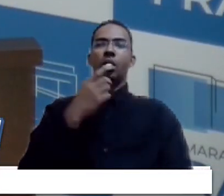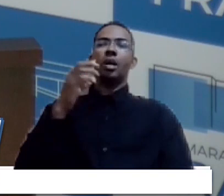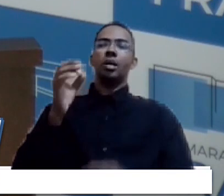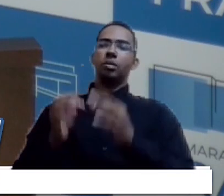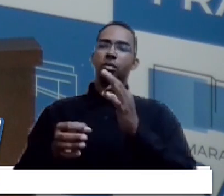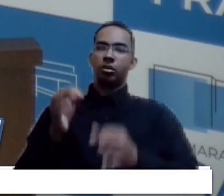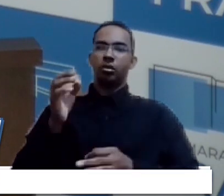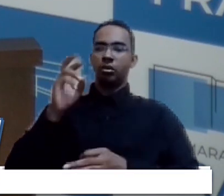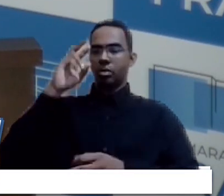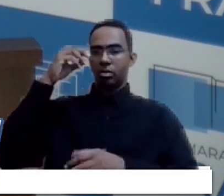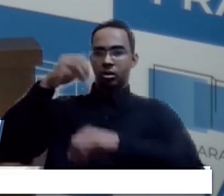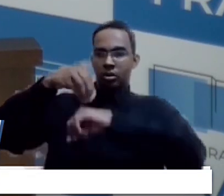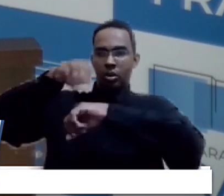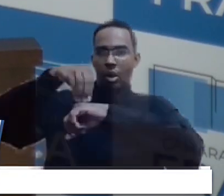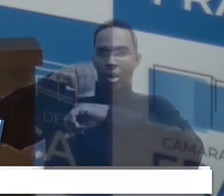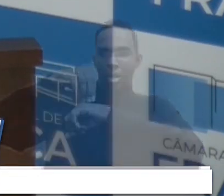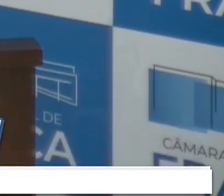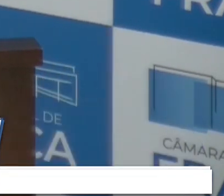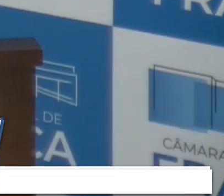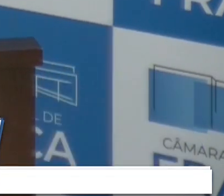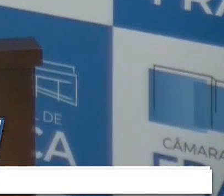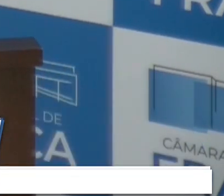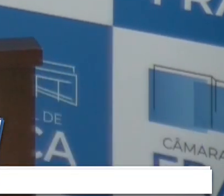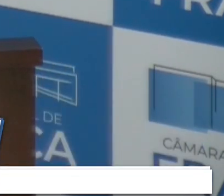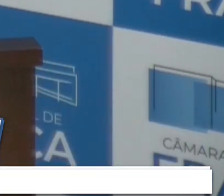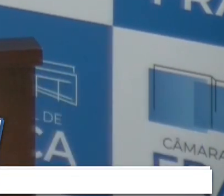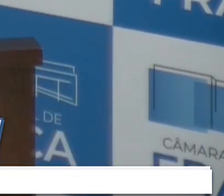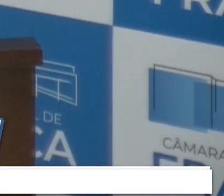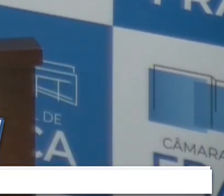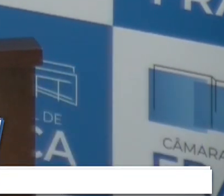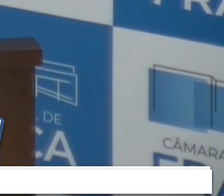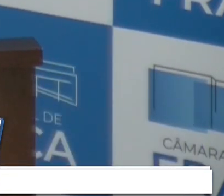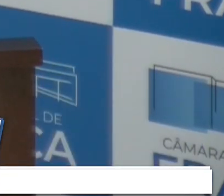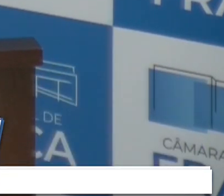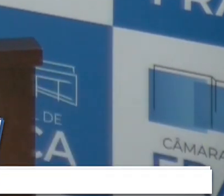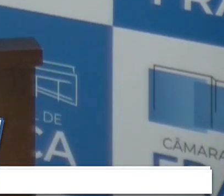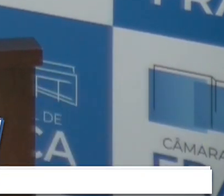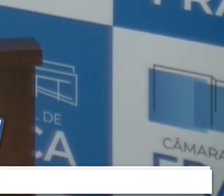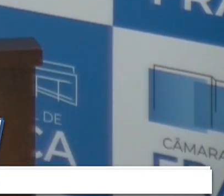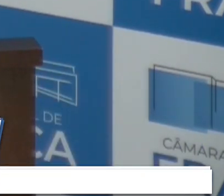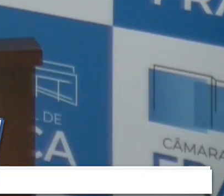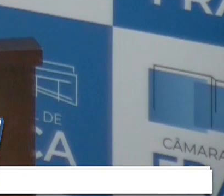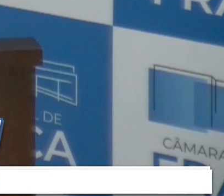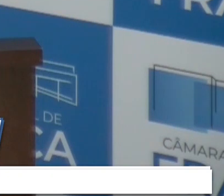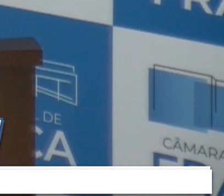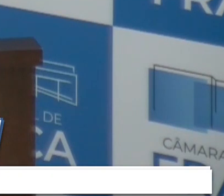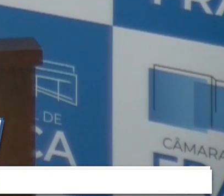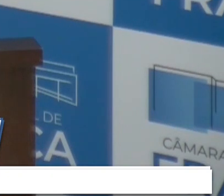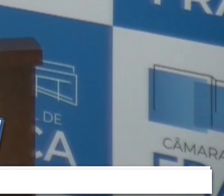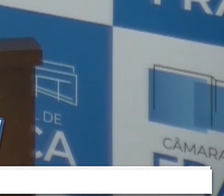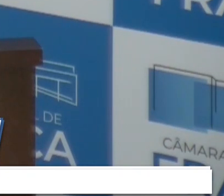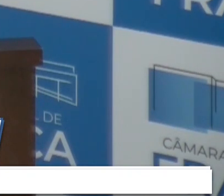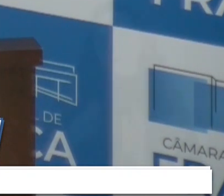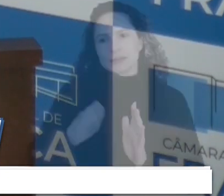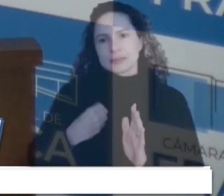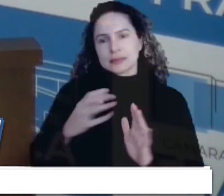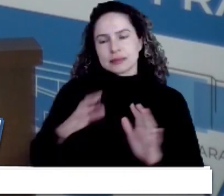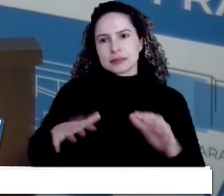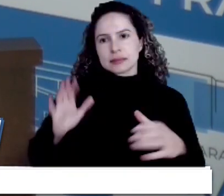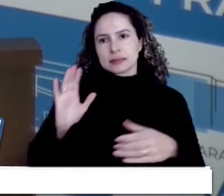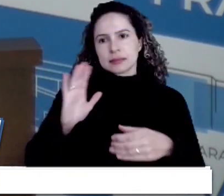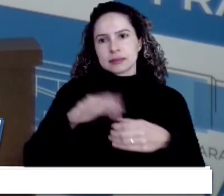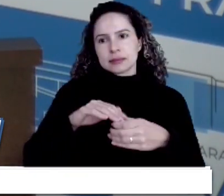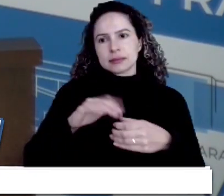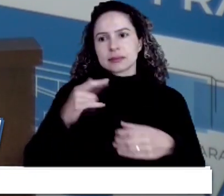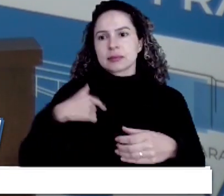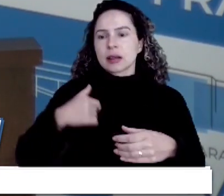historiador. Ele escreve biografias sobre o basquete e a história dele aqui na nossa cidade. Então,